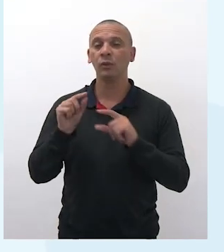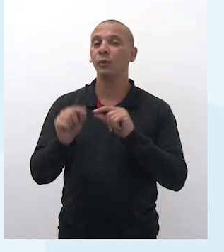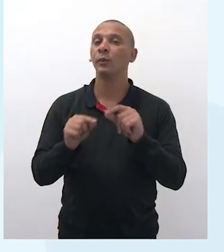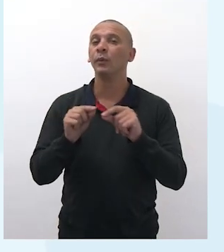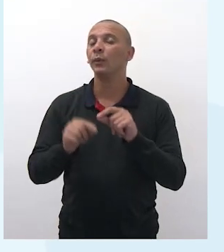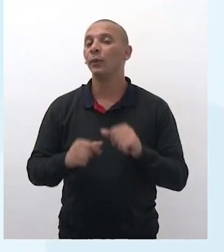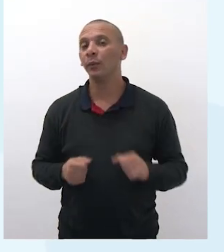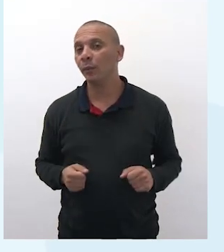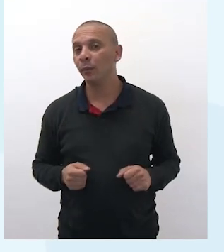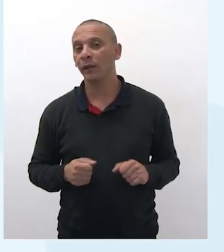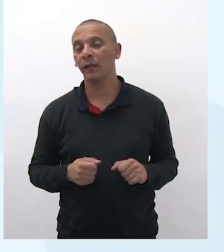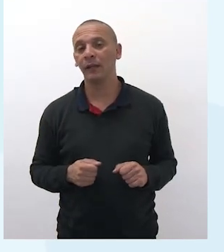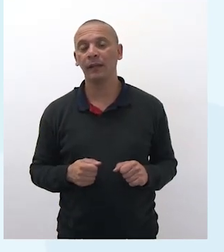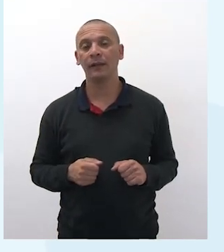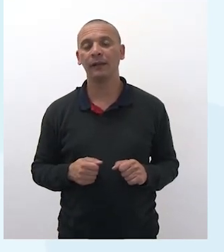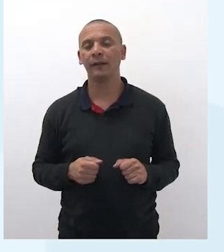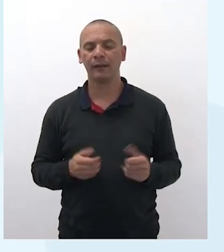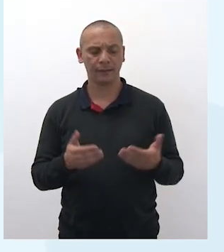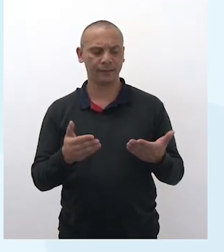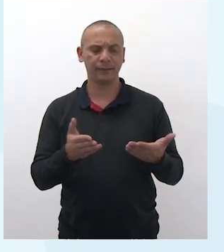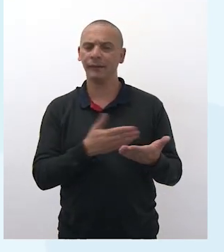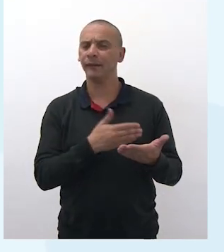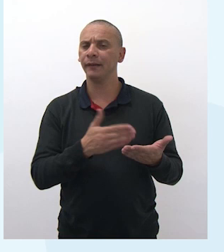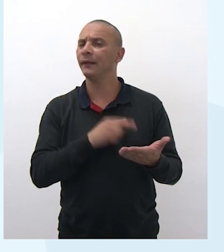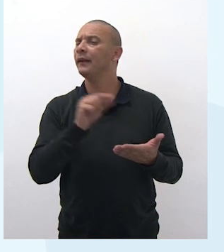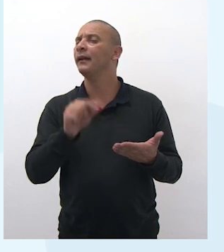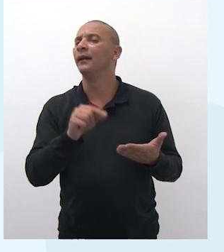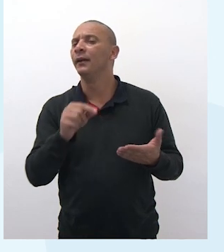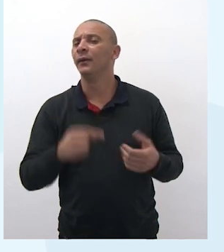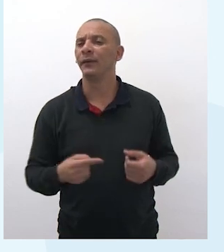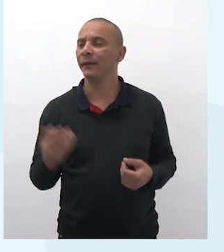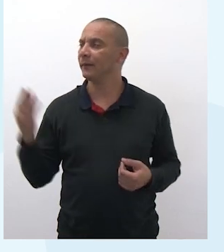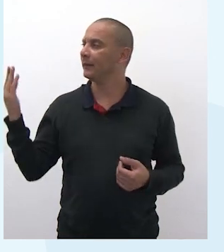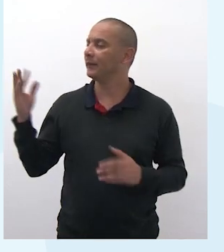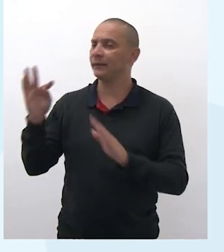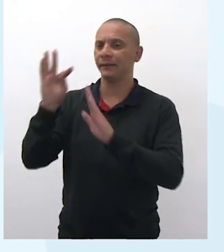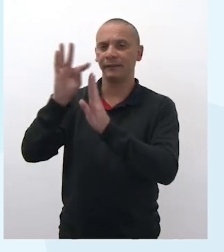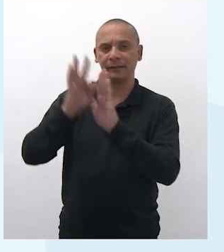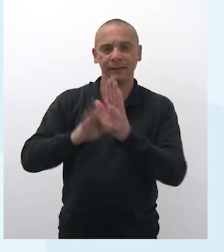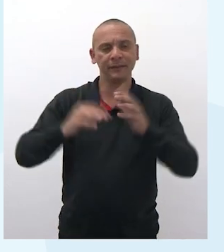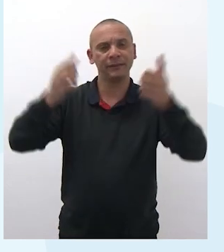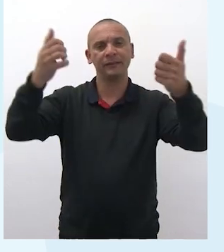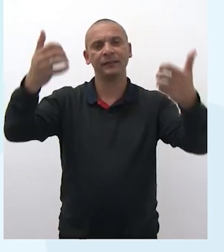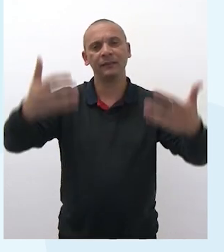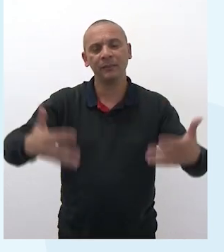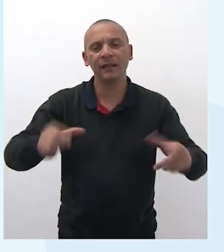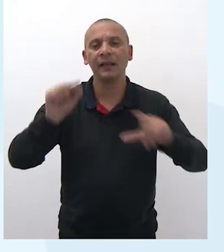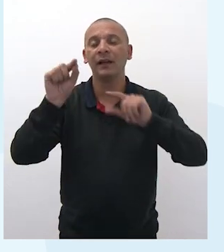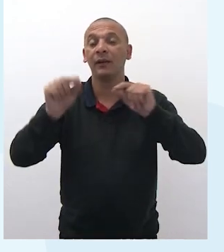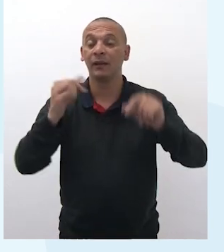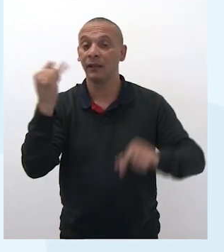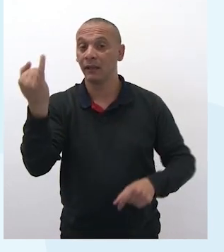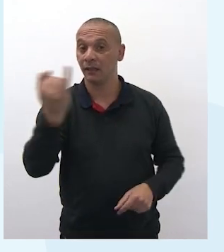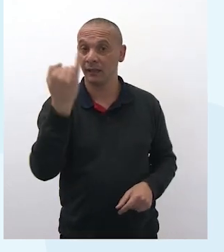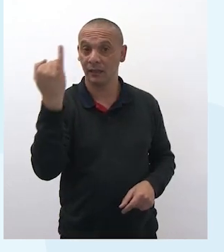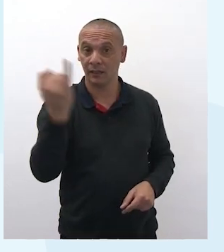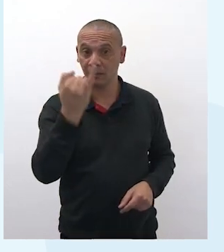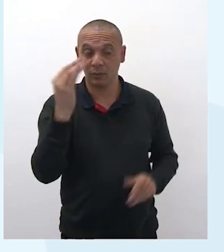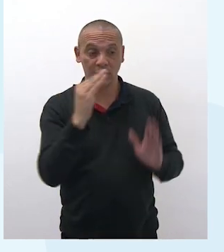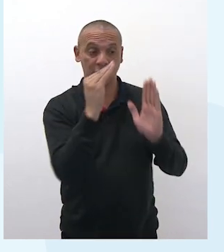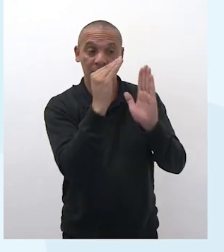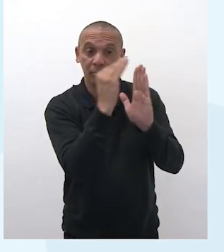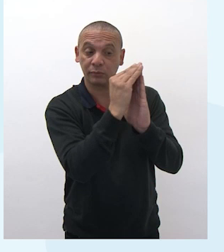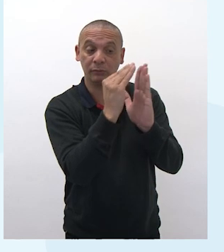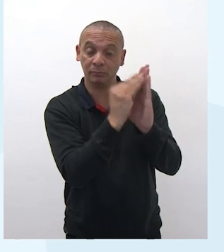os fundamentos desses álbuns no texto da Dulcineia. Ela destaca a questão da importância do